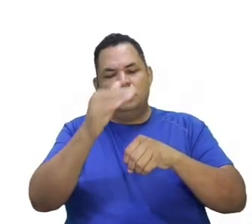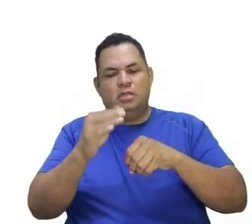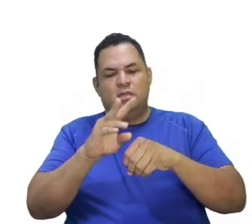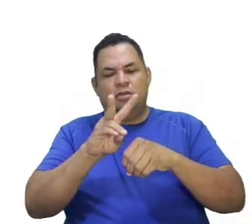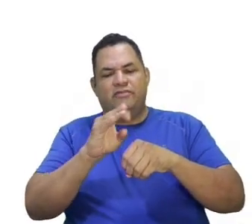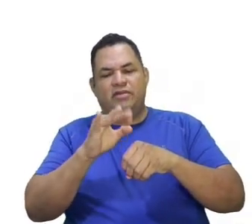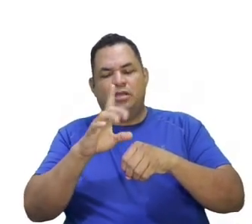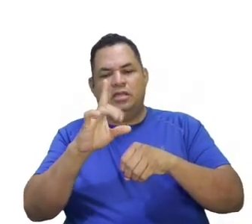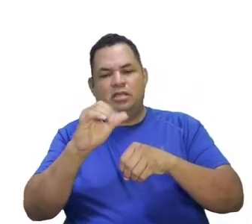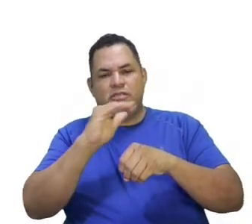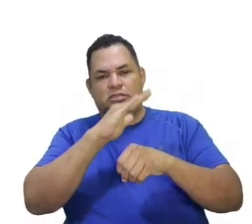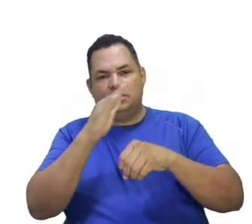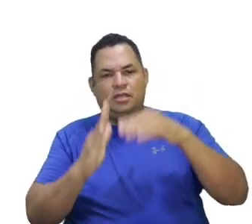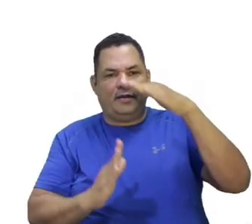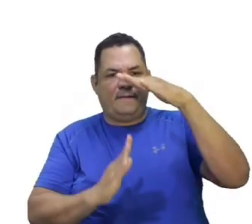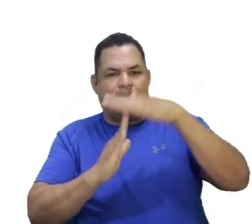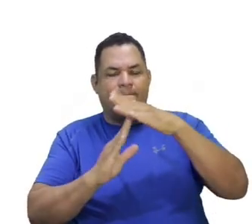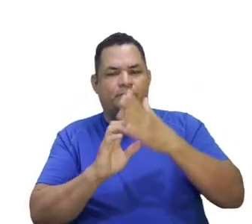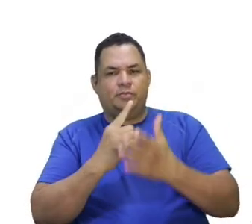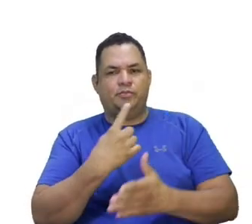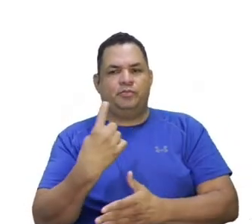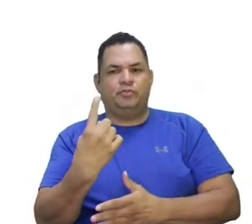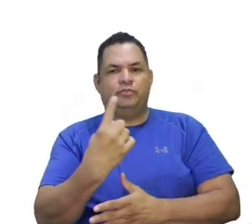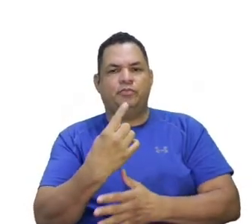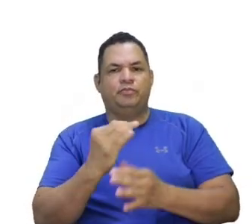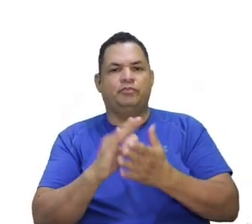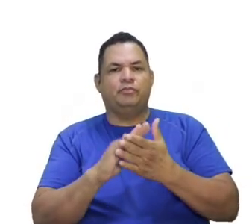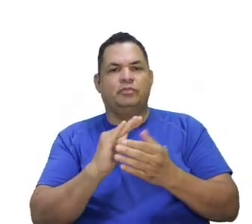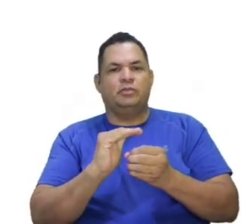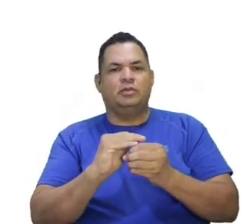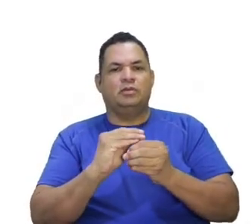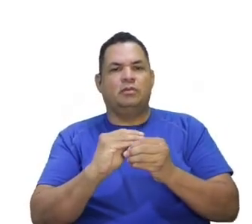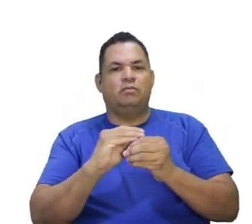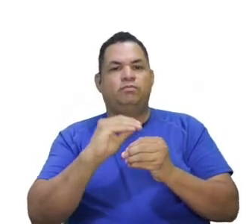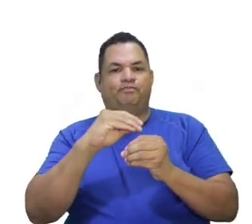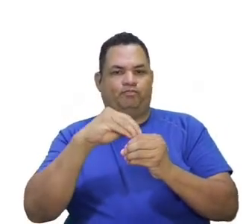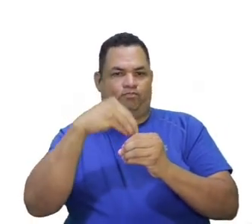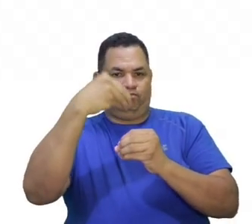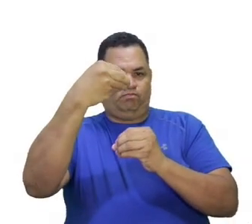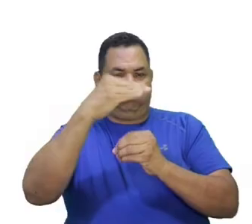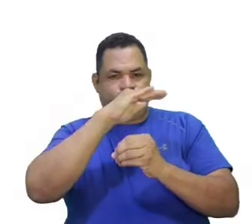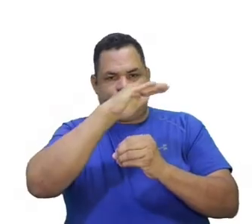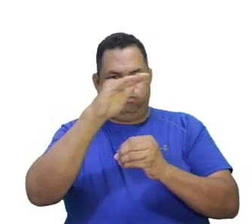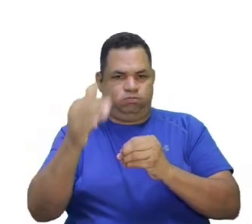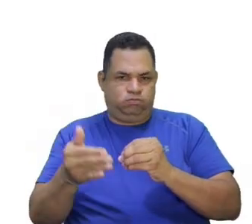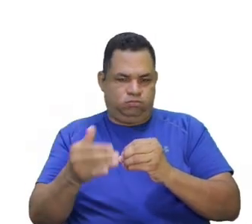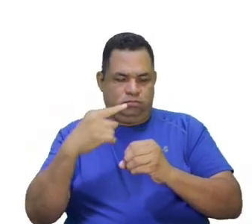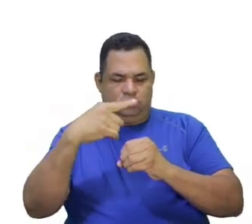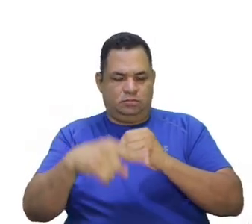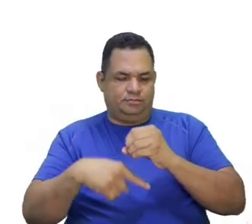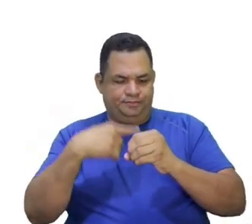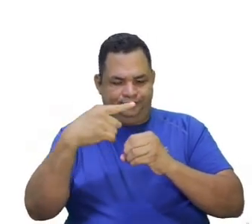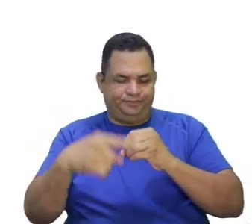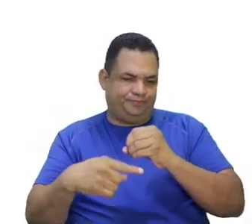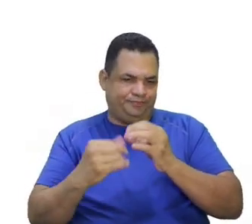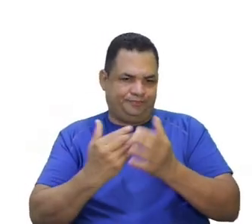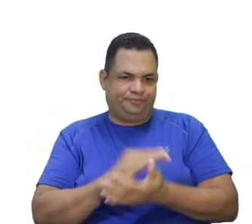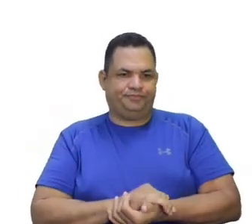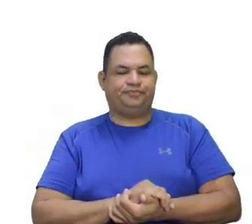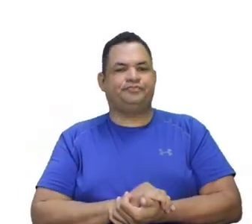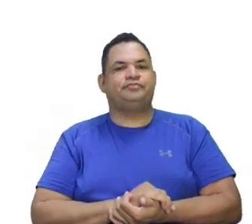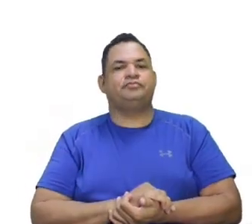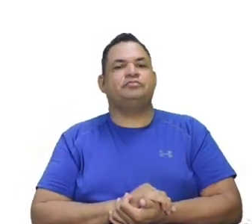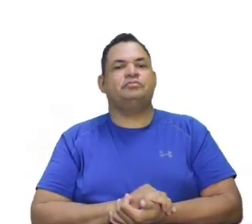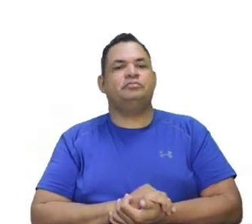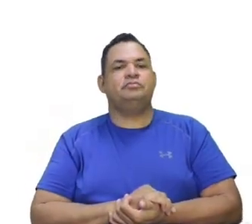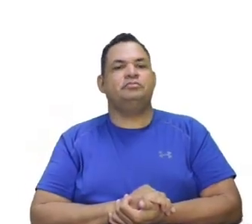valência, aí a gente vai ter a camada mais externa do nosso átomo. Então vamos